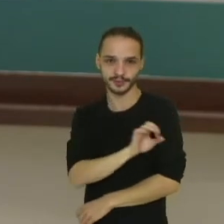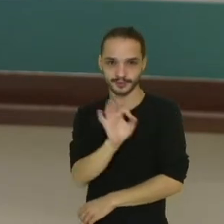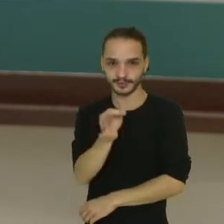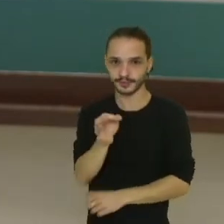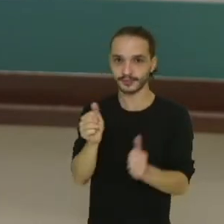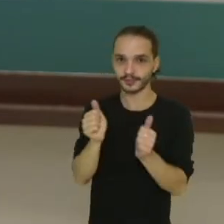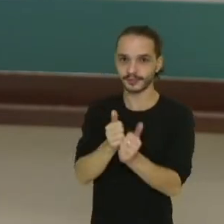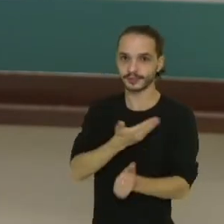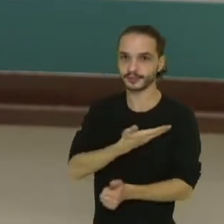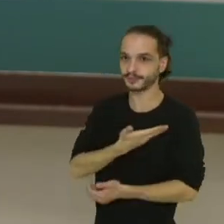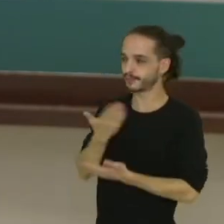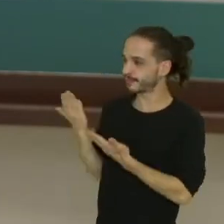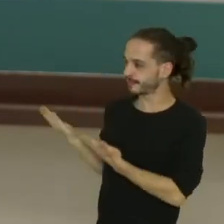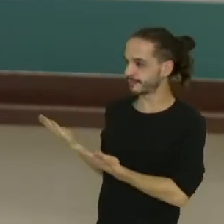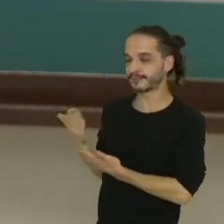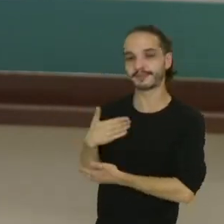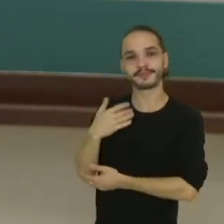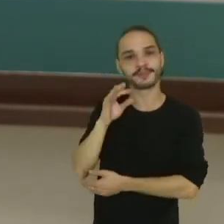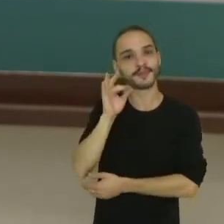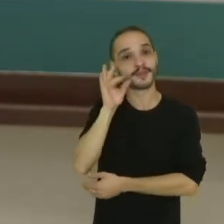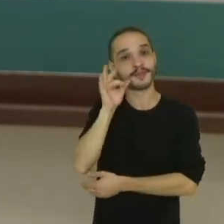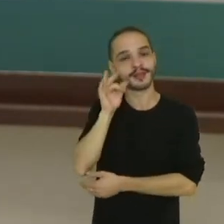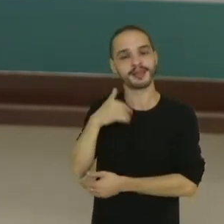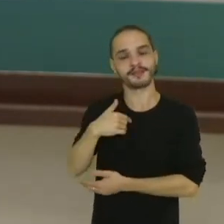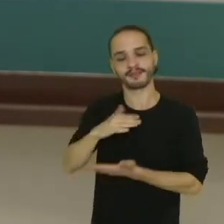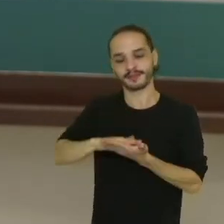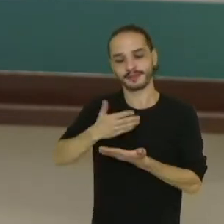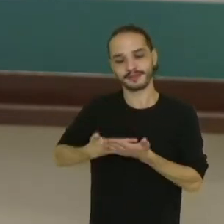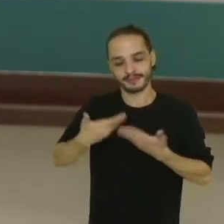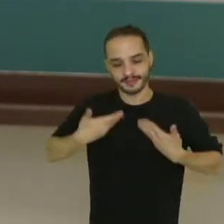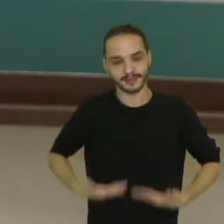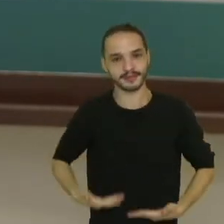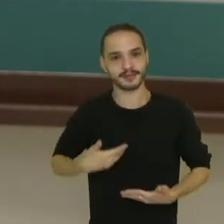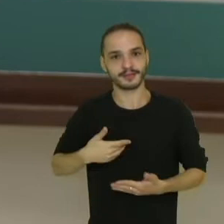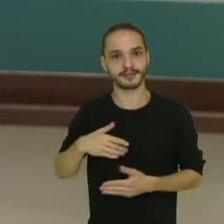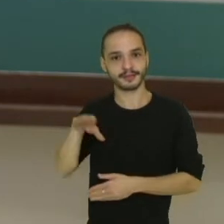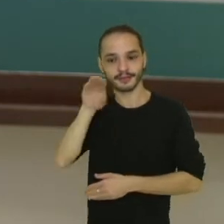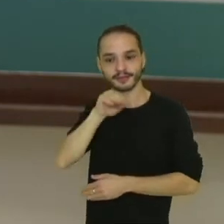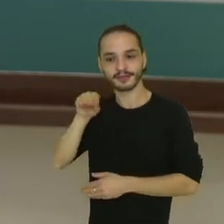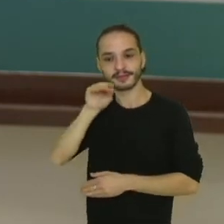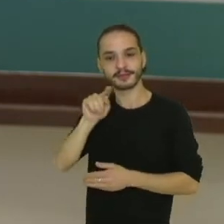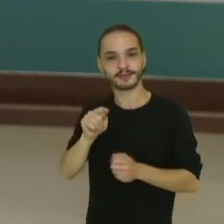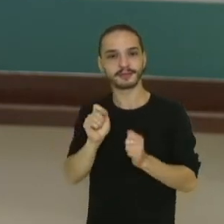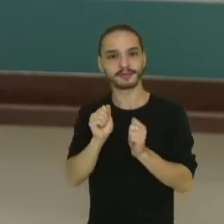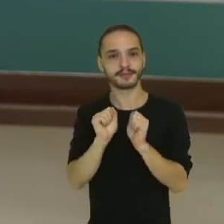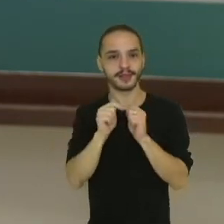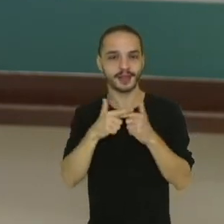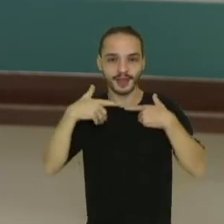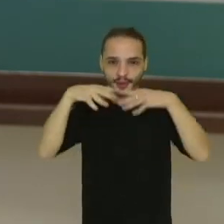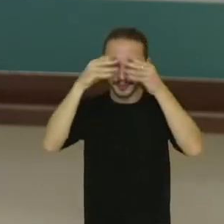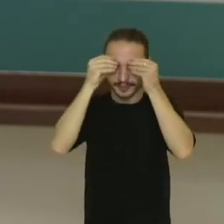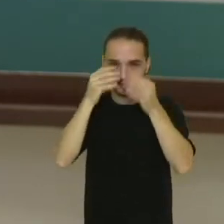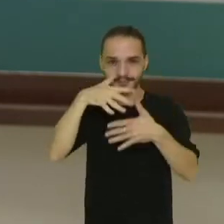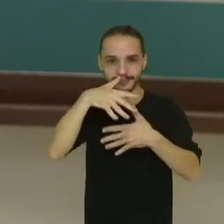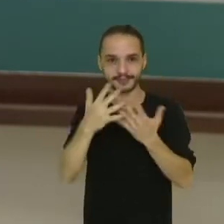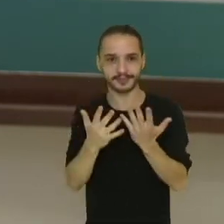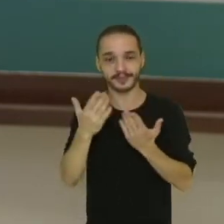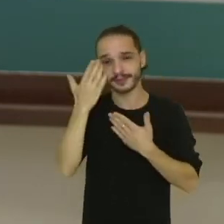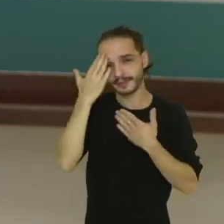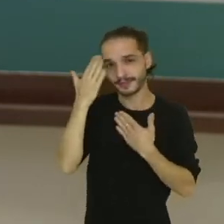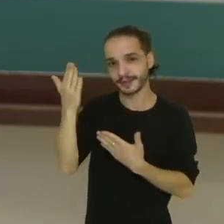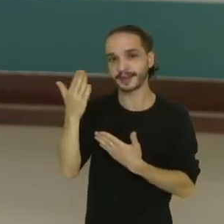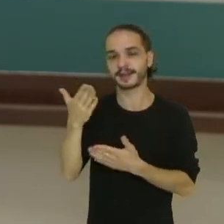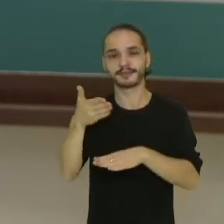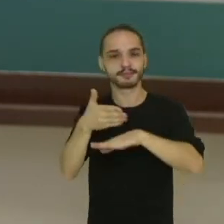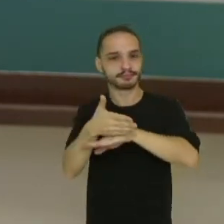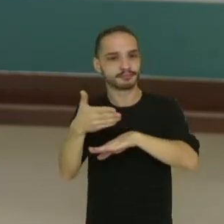meu colega Felipe está fazendo aqui, né, a transcrição da minha linguagem oral para a linguagem de Libras. E eu agradeço a participação